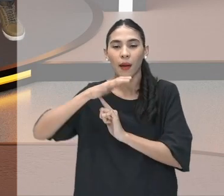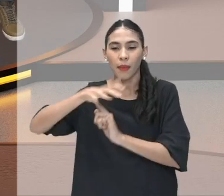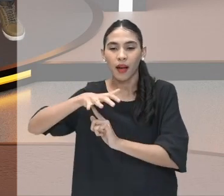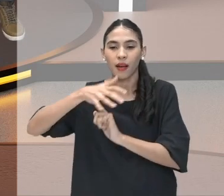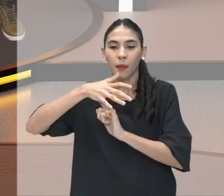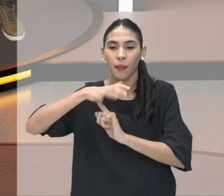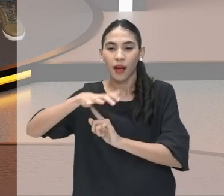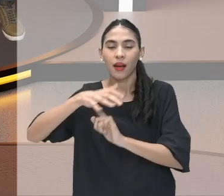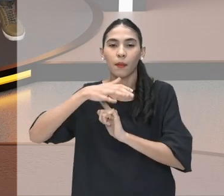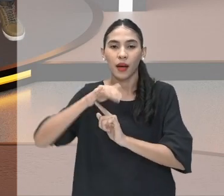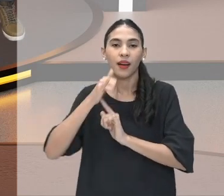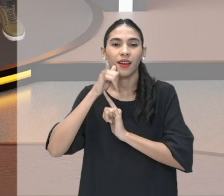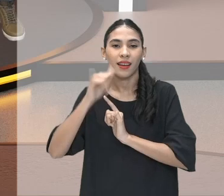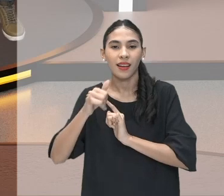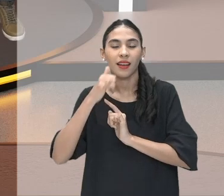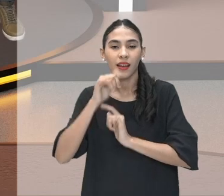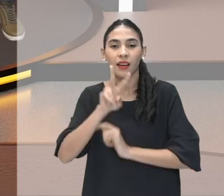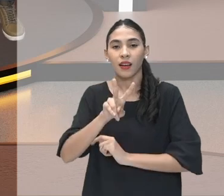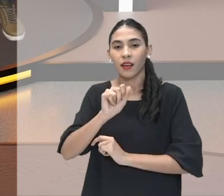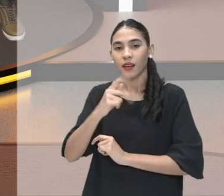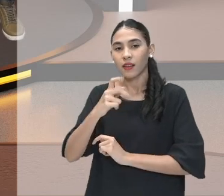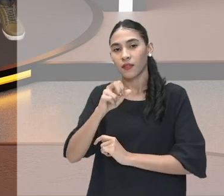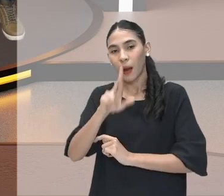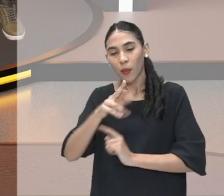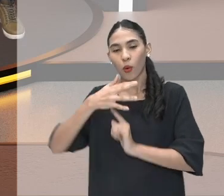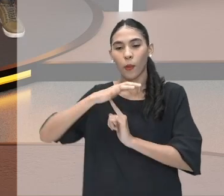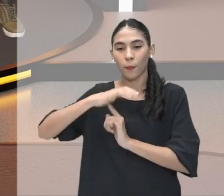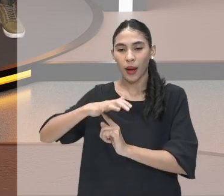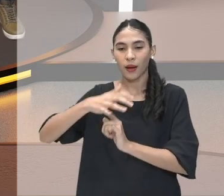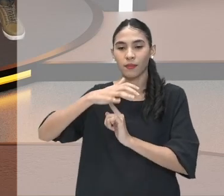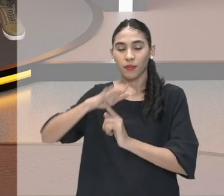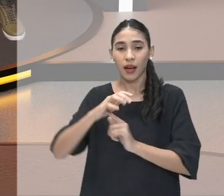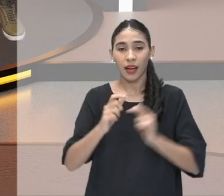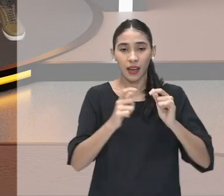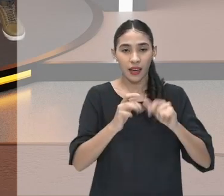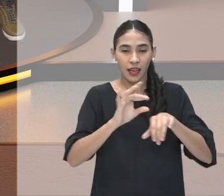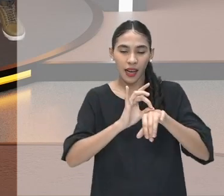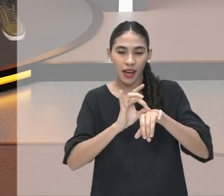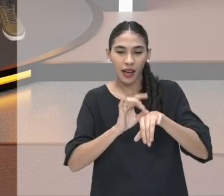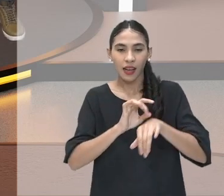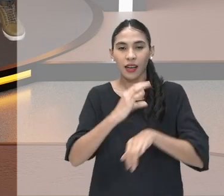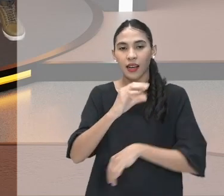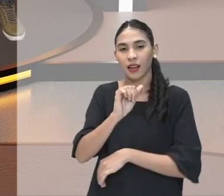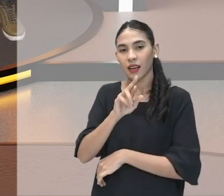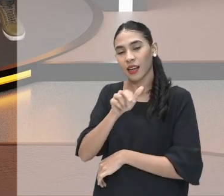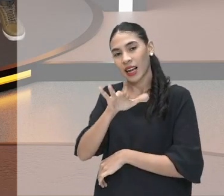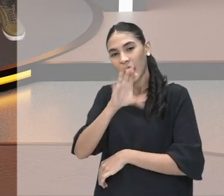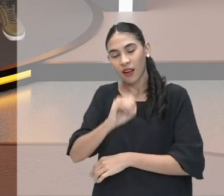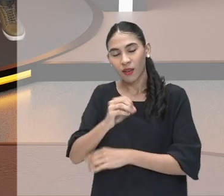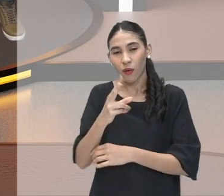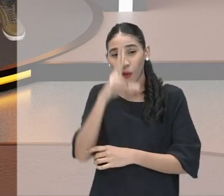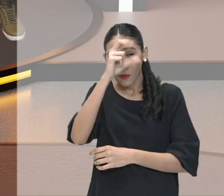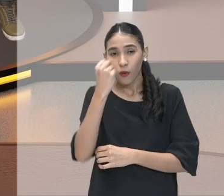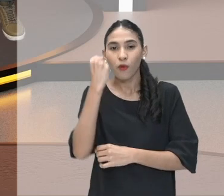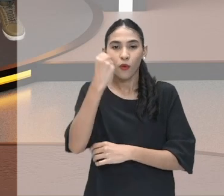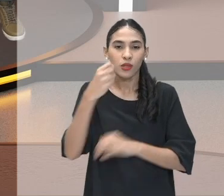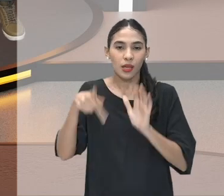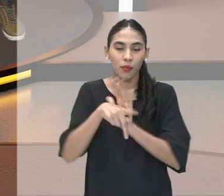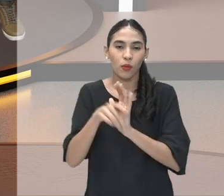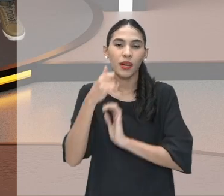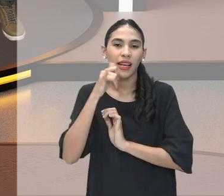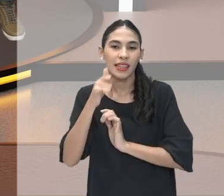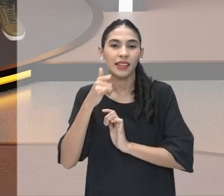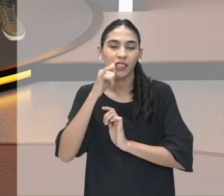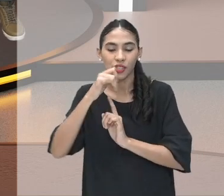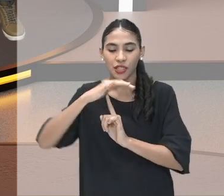era que ia gerar o vapor aí para a máquina a vapor, que ia ser ali a força motriz que ia gerar